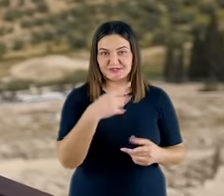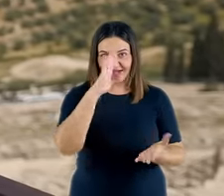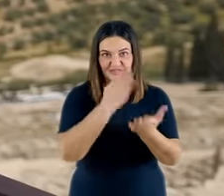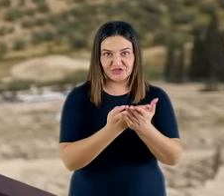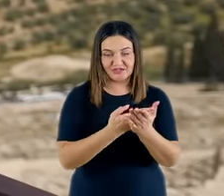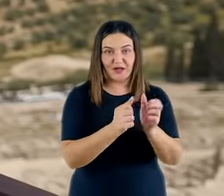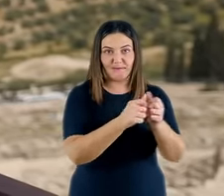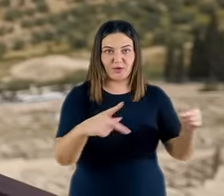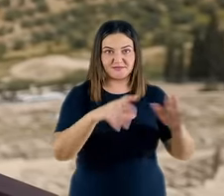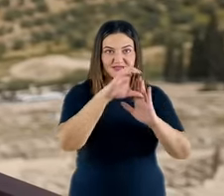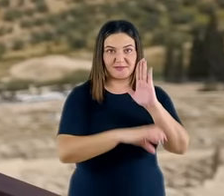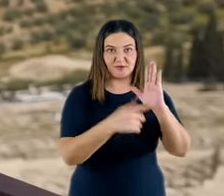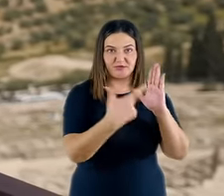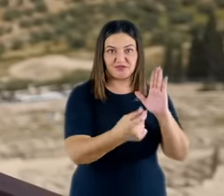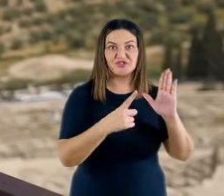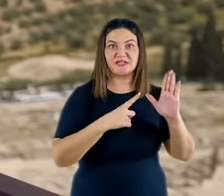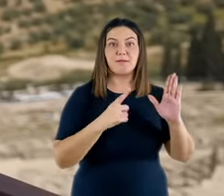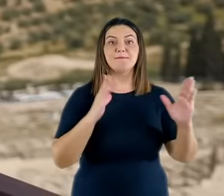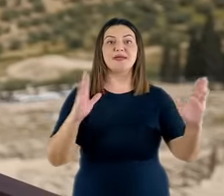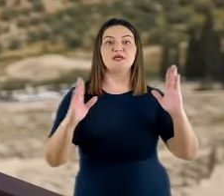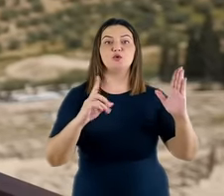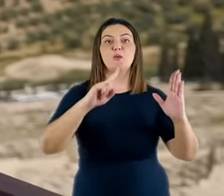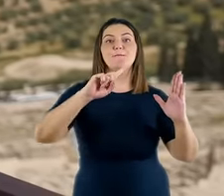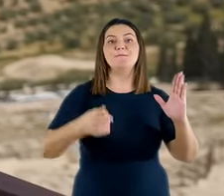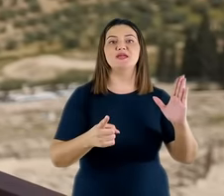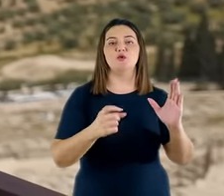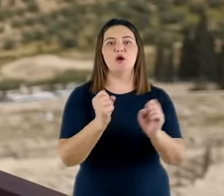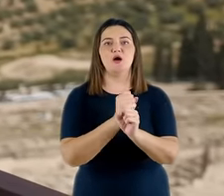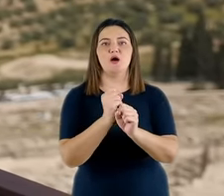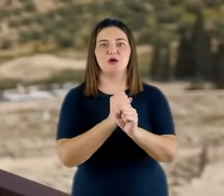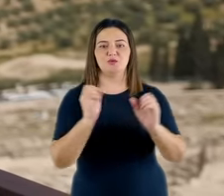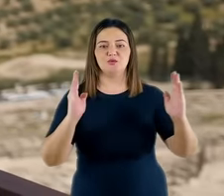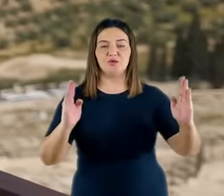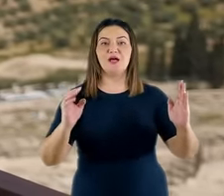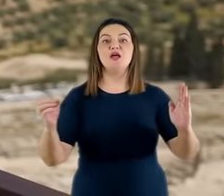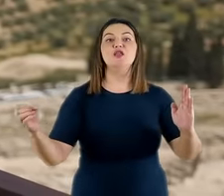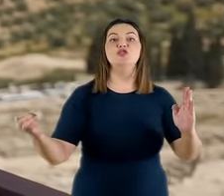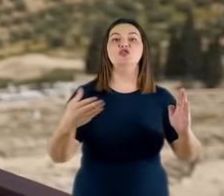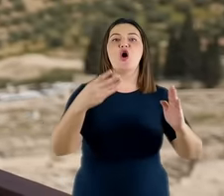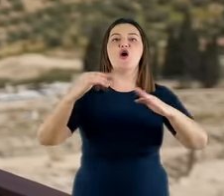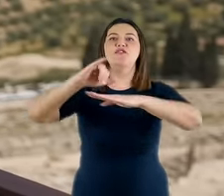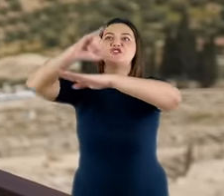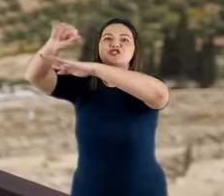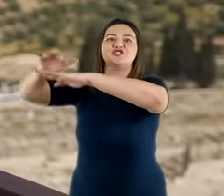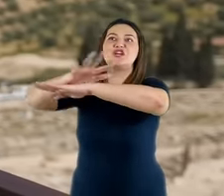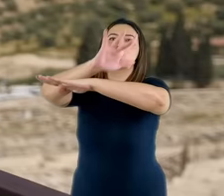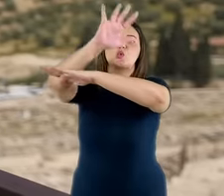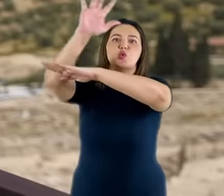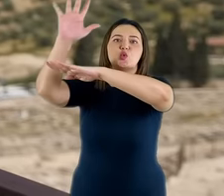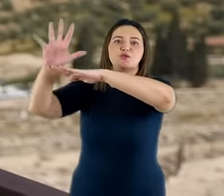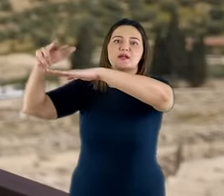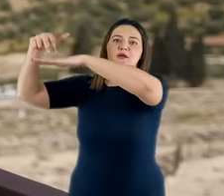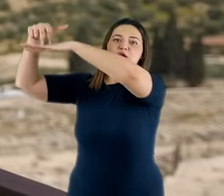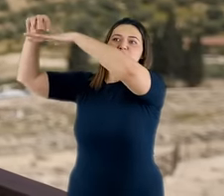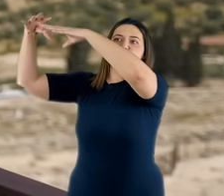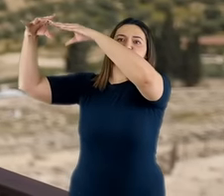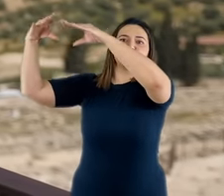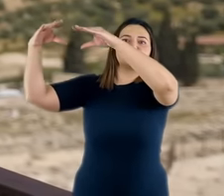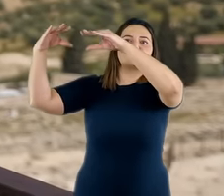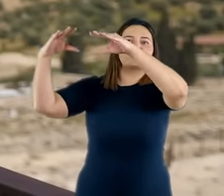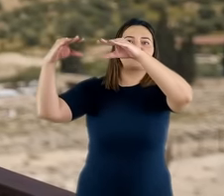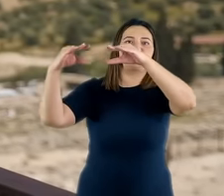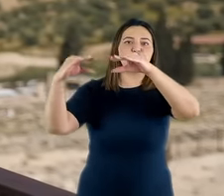de Apocalipse capítulo 20, a Nova Jerusalém vai descer exatamente nesse lugar. Aqui será o